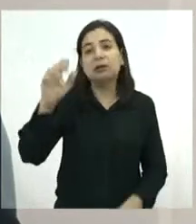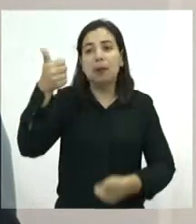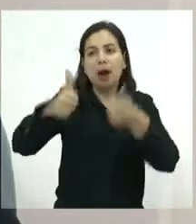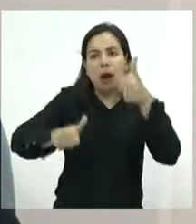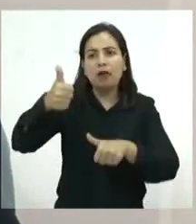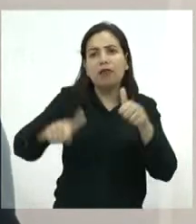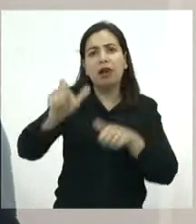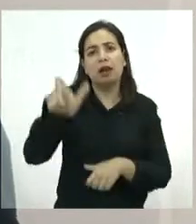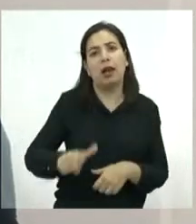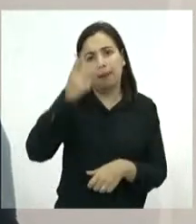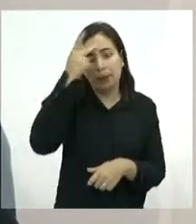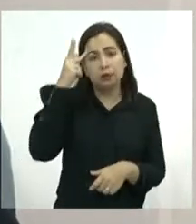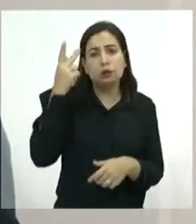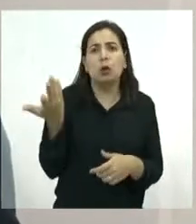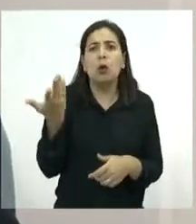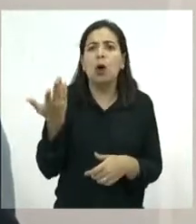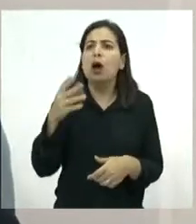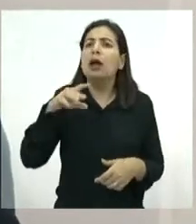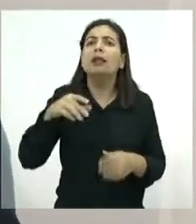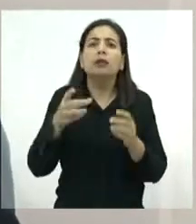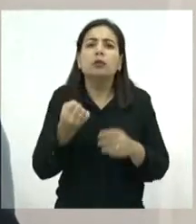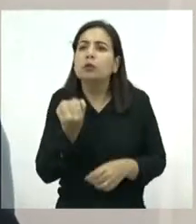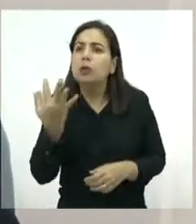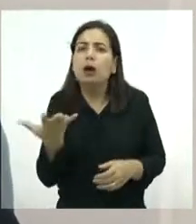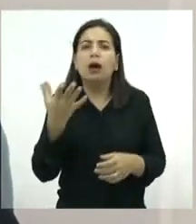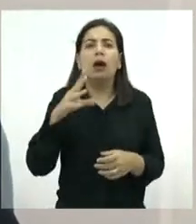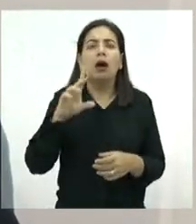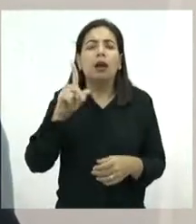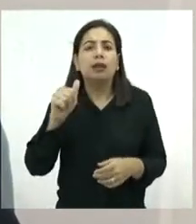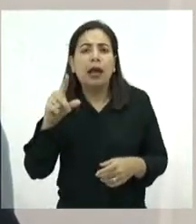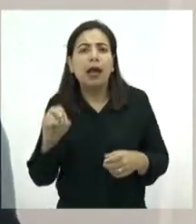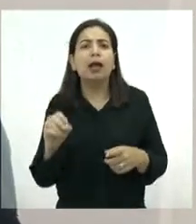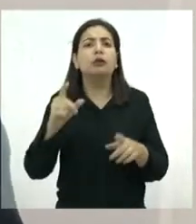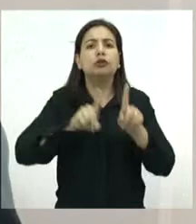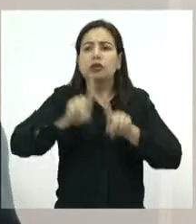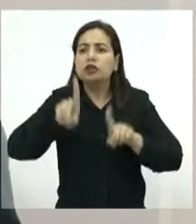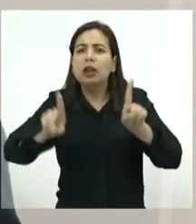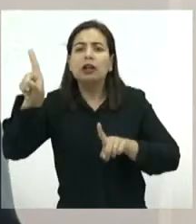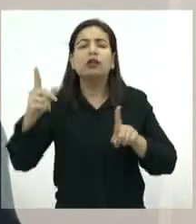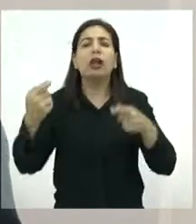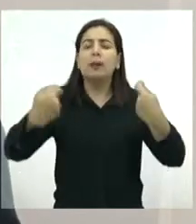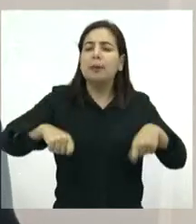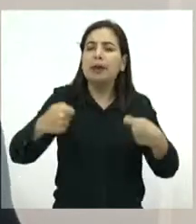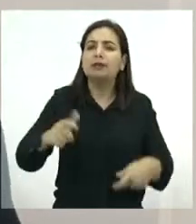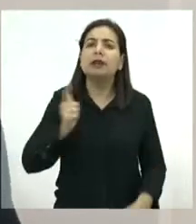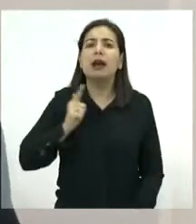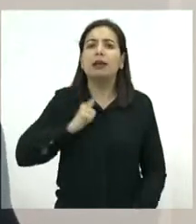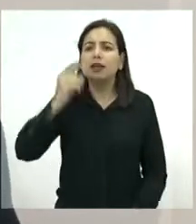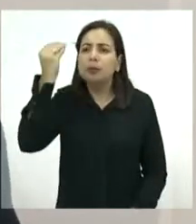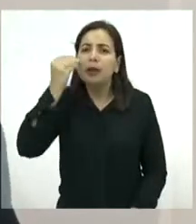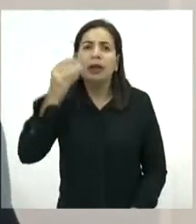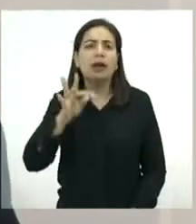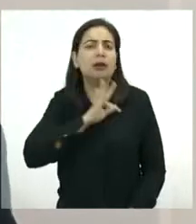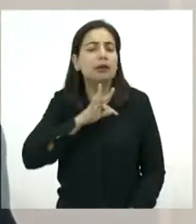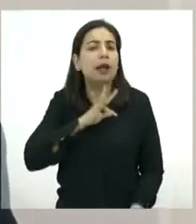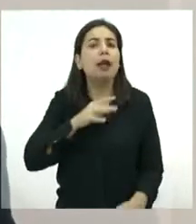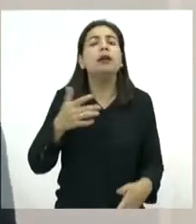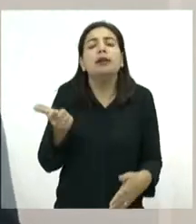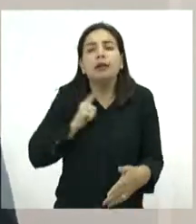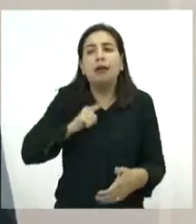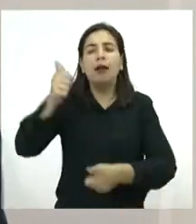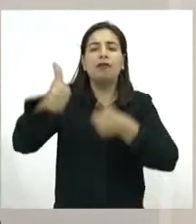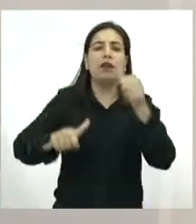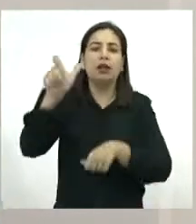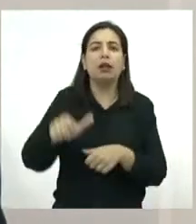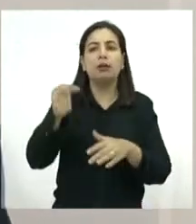as metas, quais são os números, os dados, e trabalhar e cuidar do povo de Fortaleza, das crianças especialmente, para que tenham